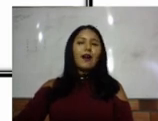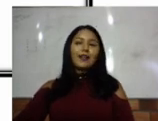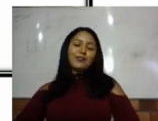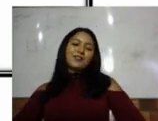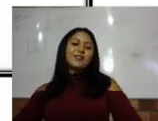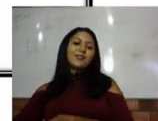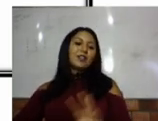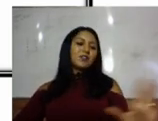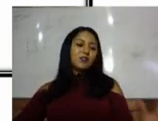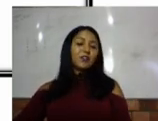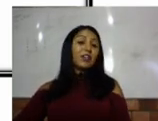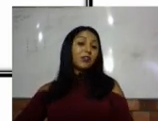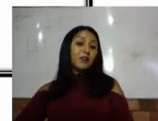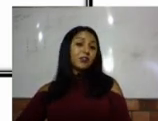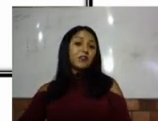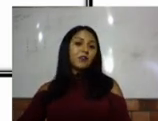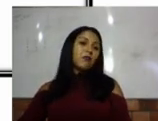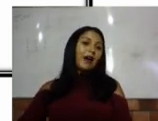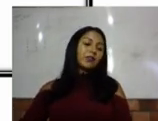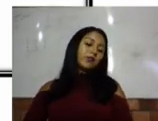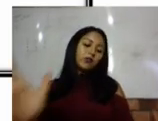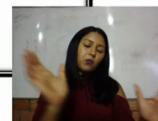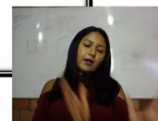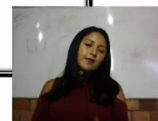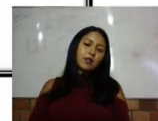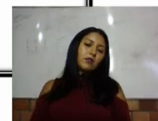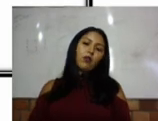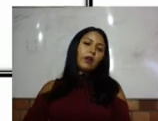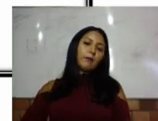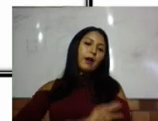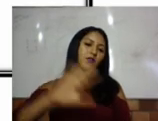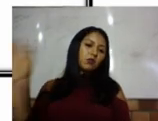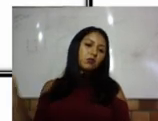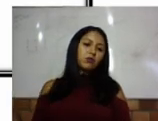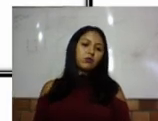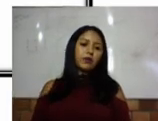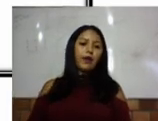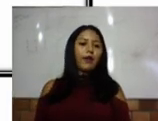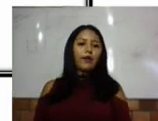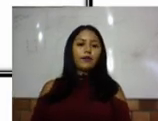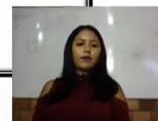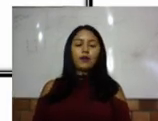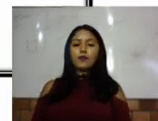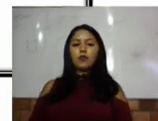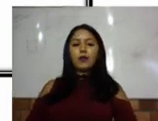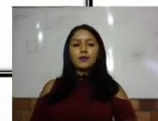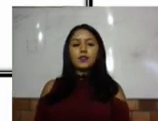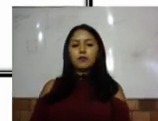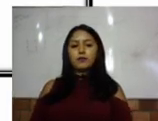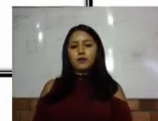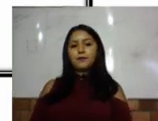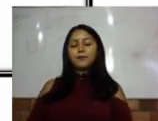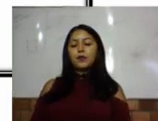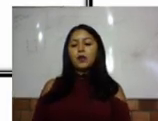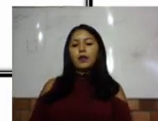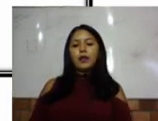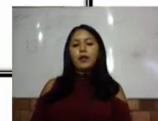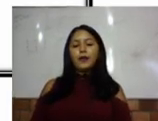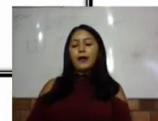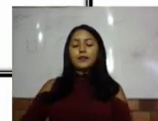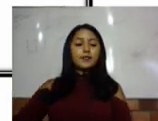12121 quatros tão seu dia que dois e dois são quatro no brasil em qualquer parte do mundo é essa numeração